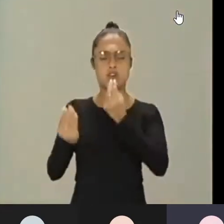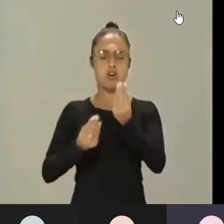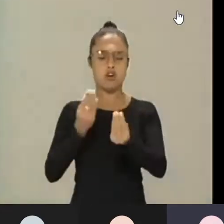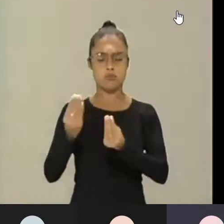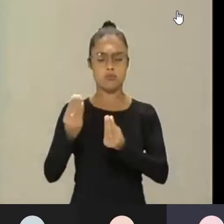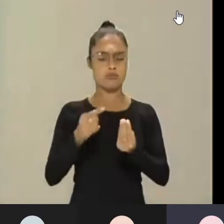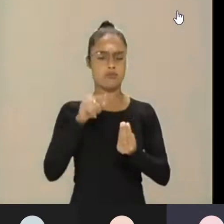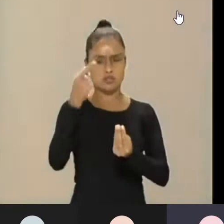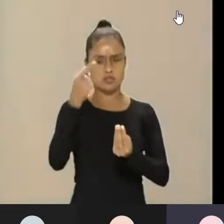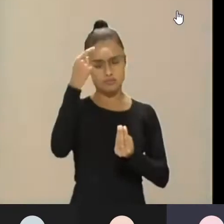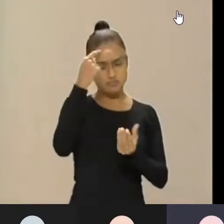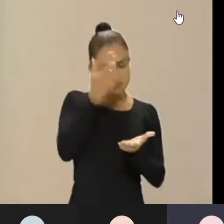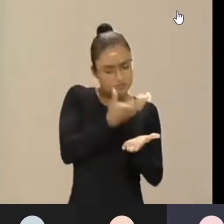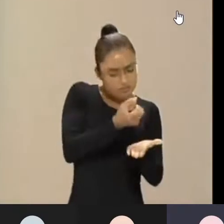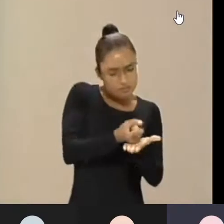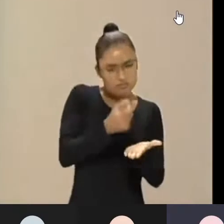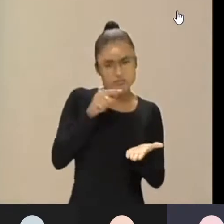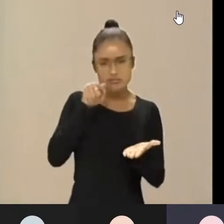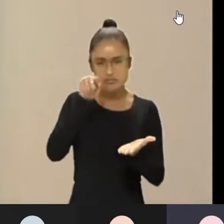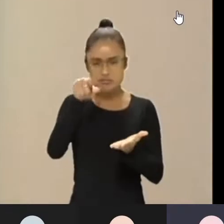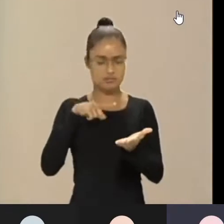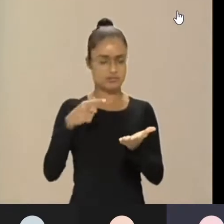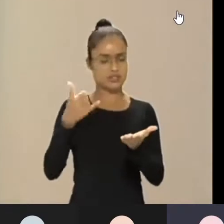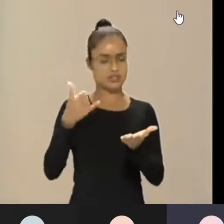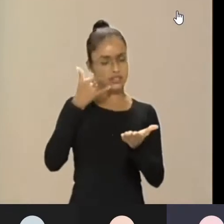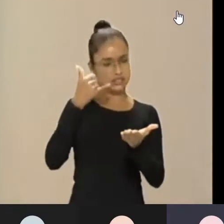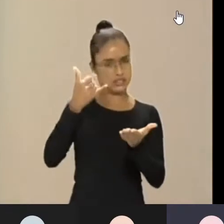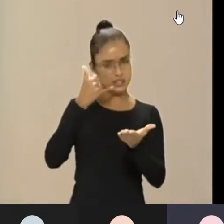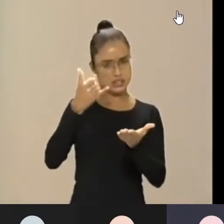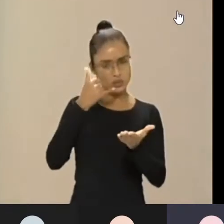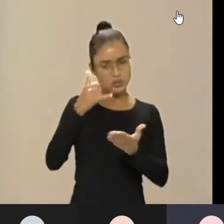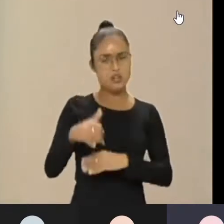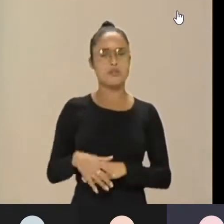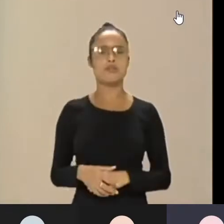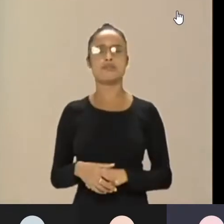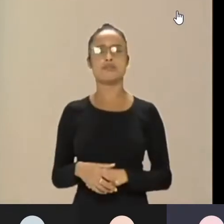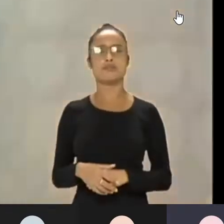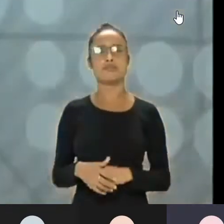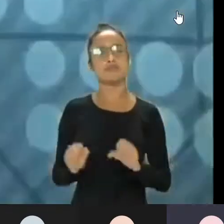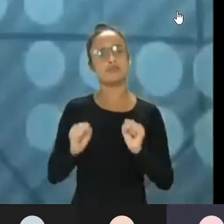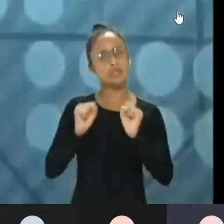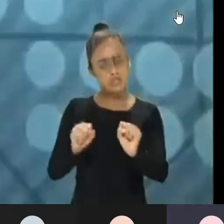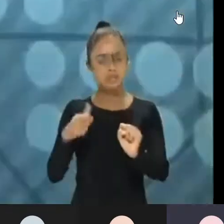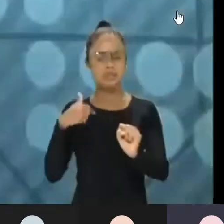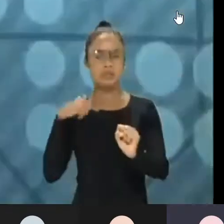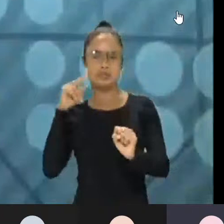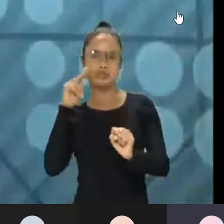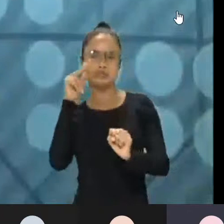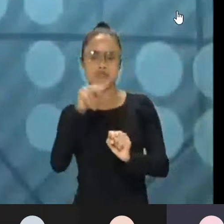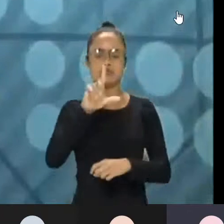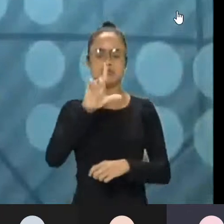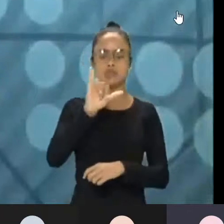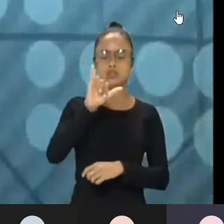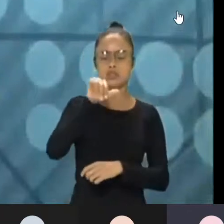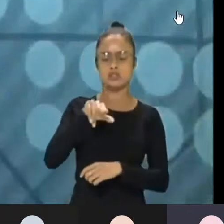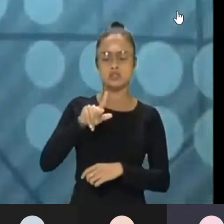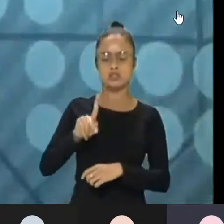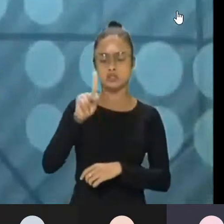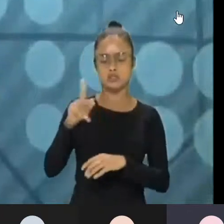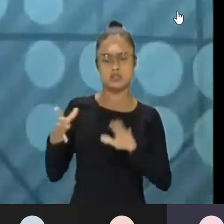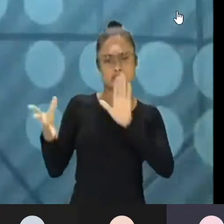você pode, então, acessar. Então, no slide eu apresento o link. E com